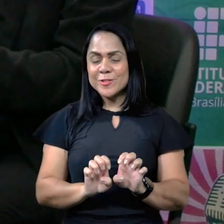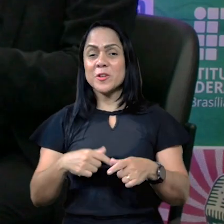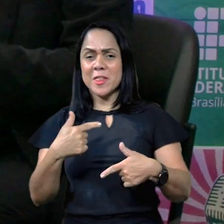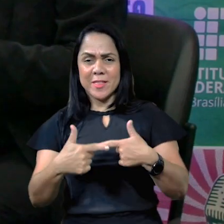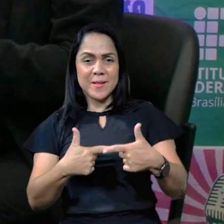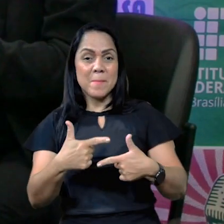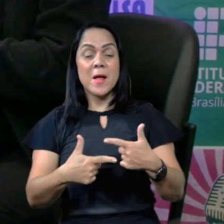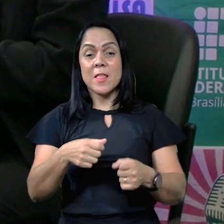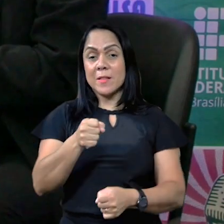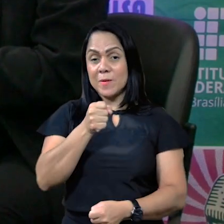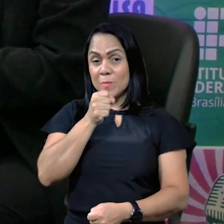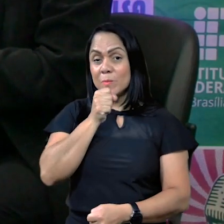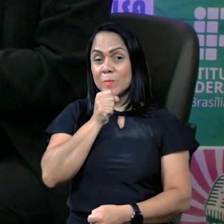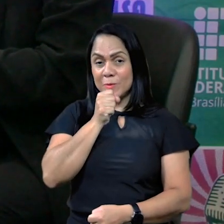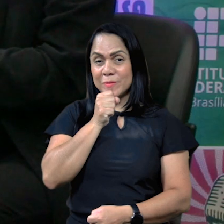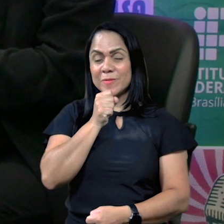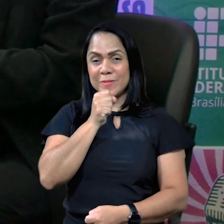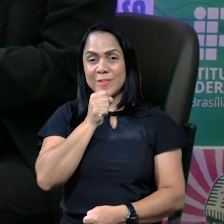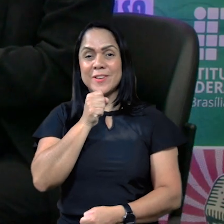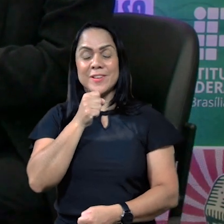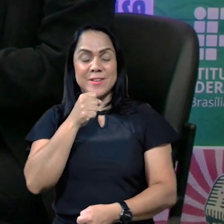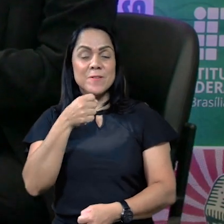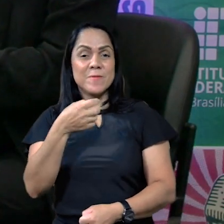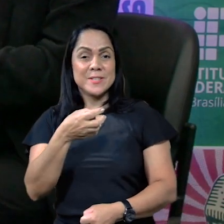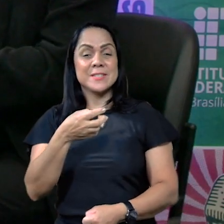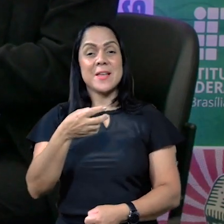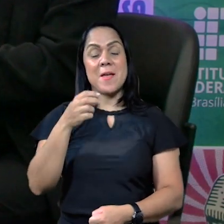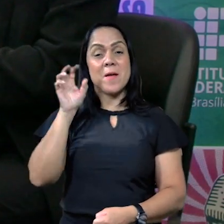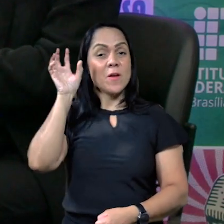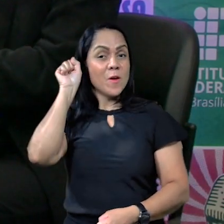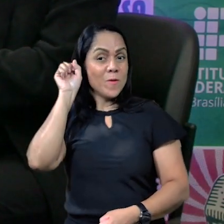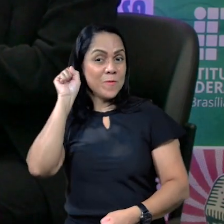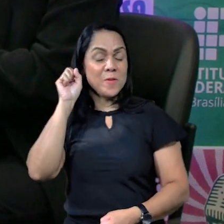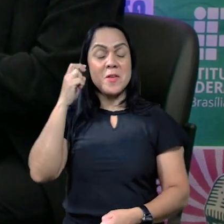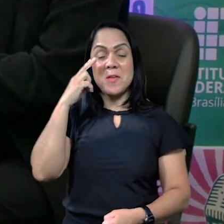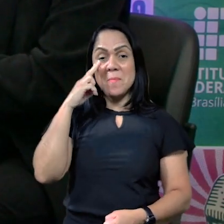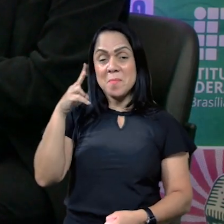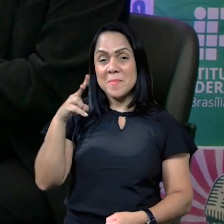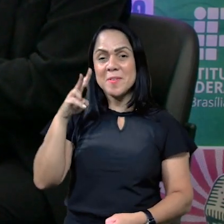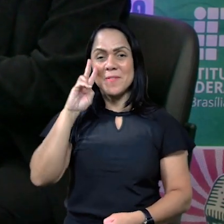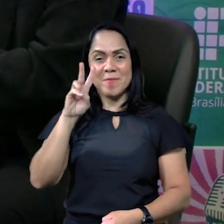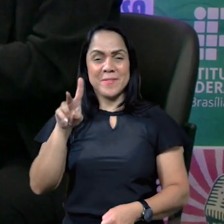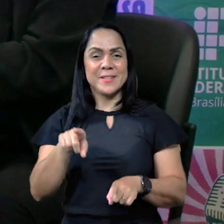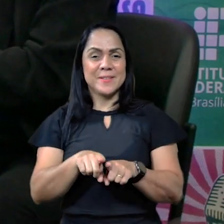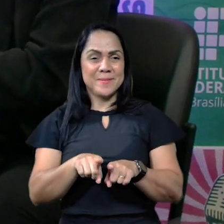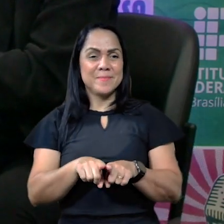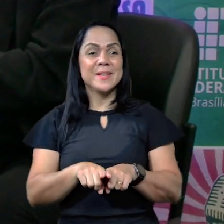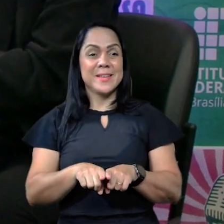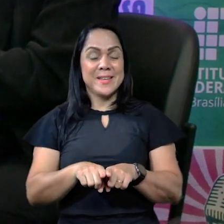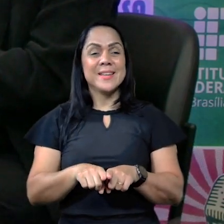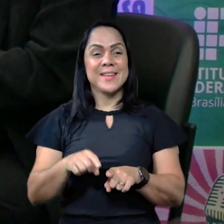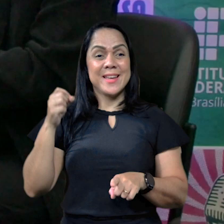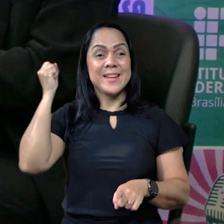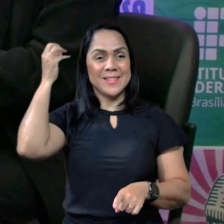um microfone que, a partir dele, vocês conseguem me ouvir. E aí, Taê? Ele descreveu